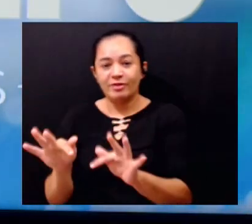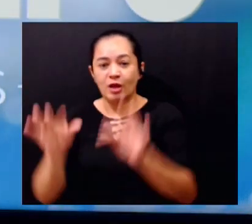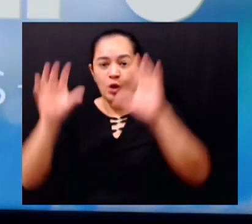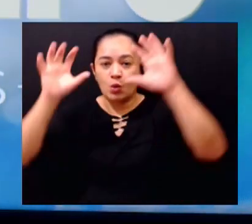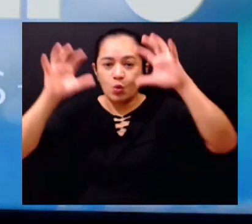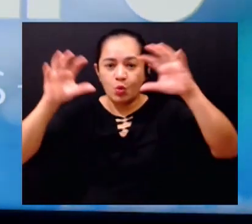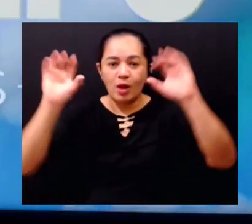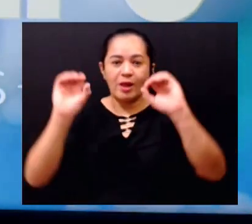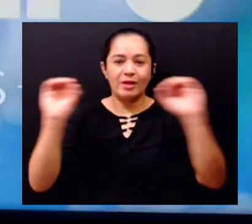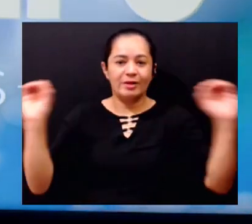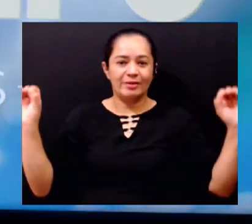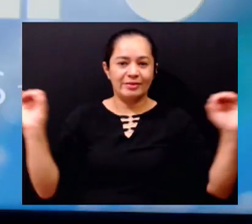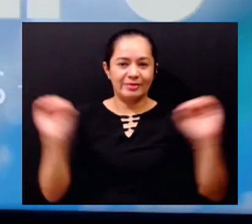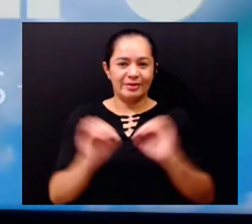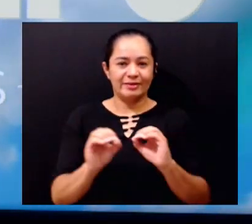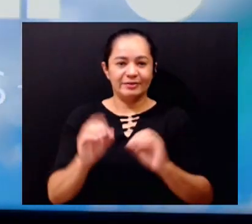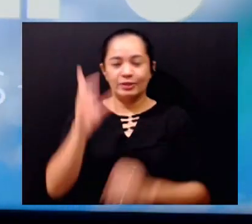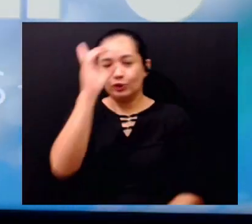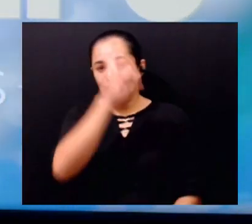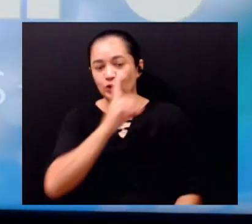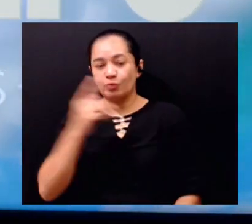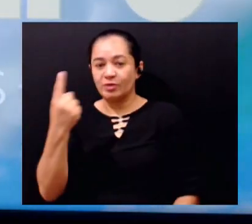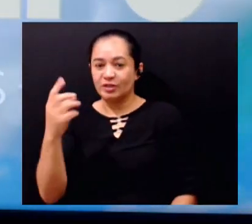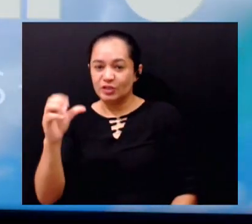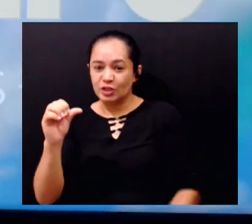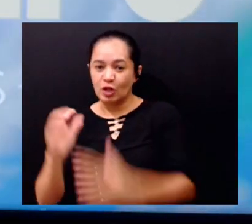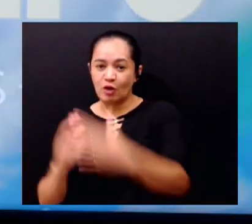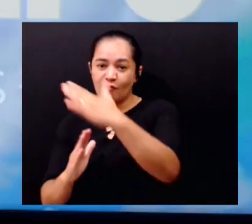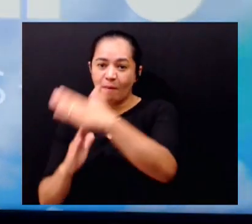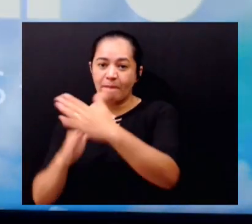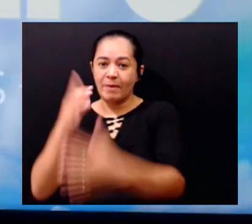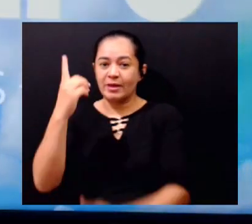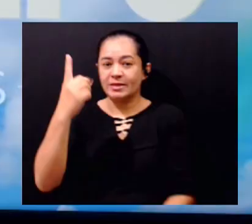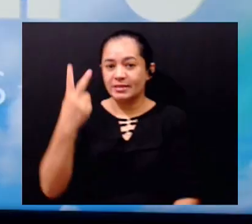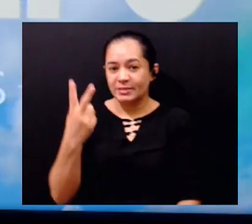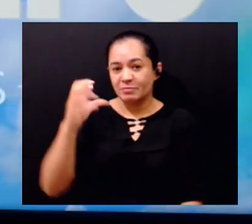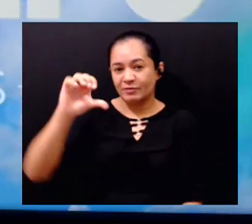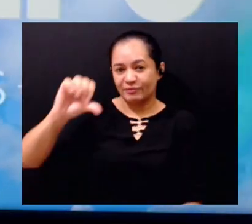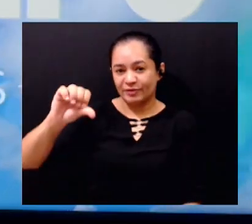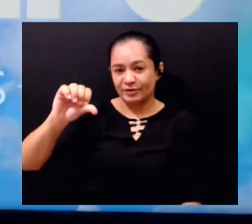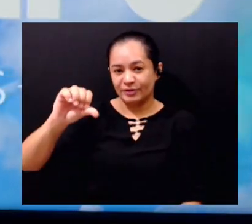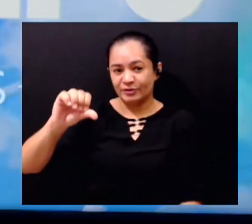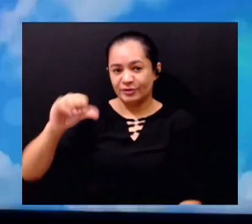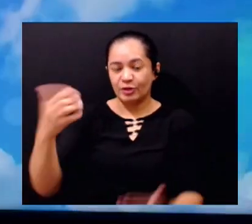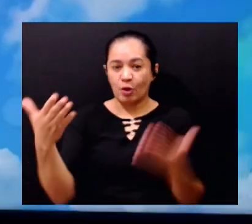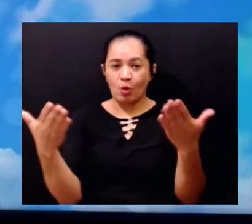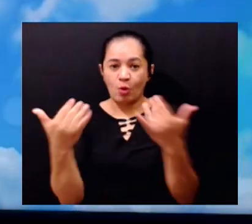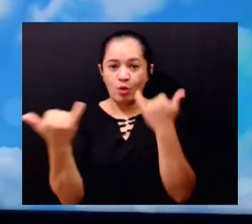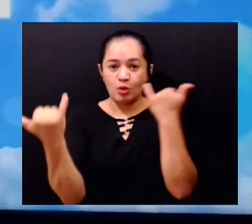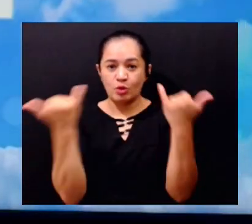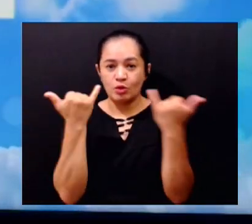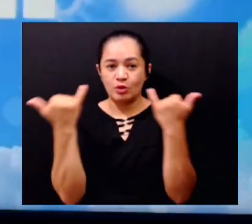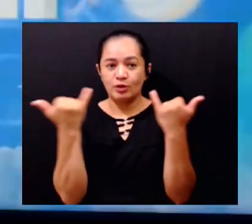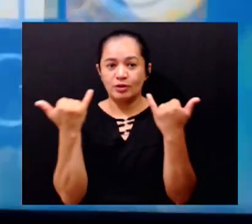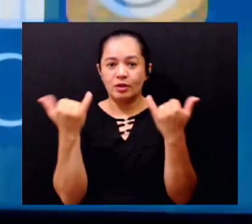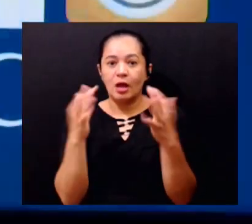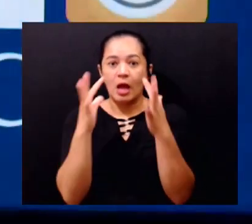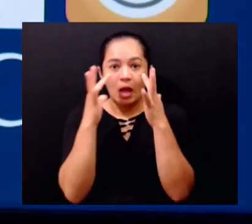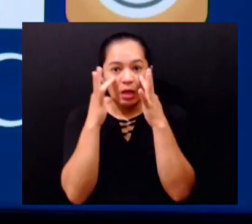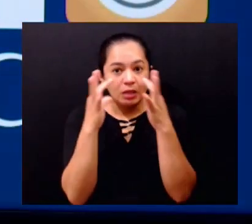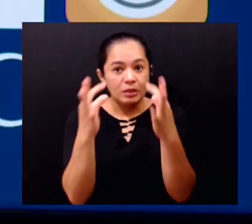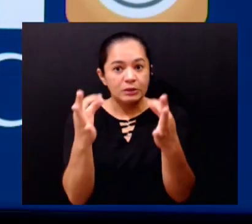domingo mínima 19, máxima 29. Atualizando notícias para você, atenção, a saúde